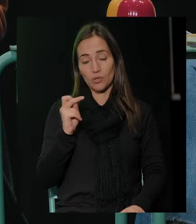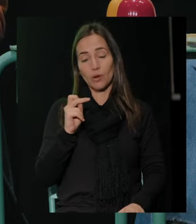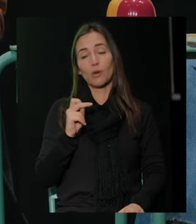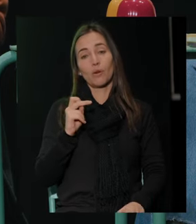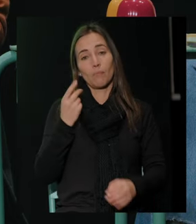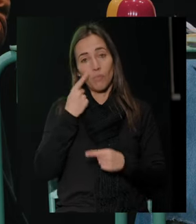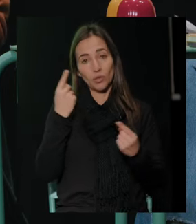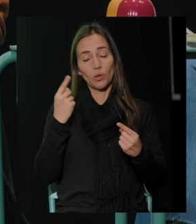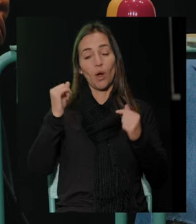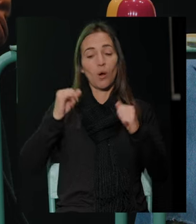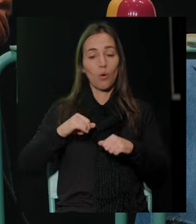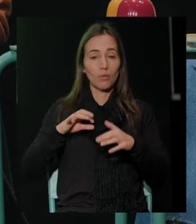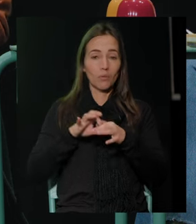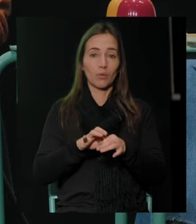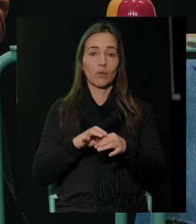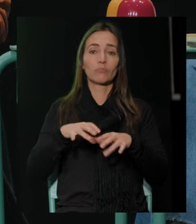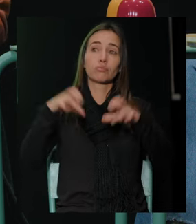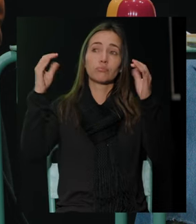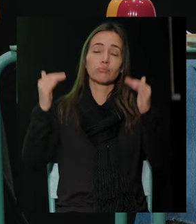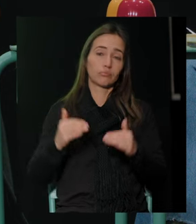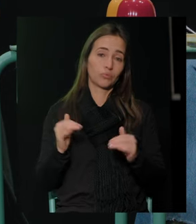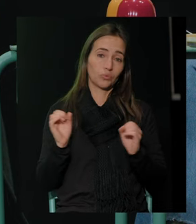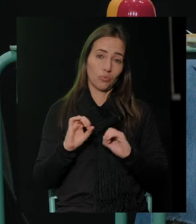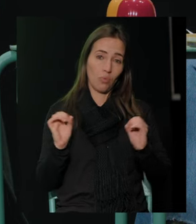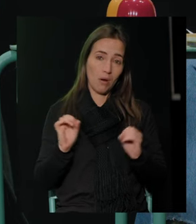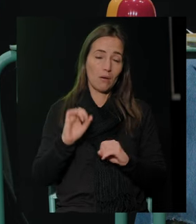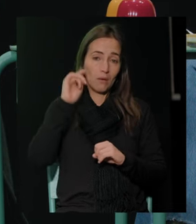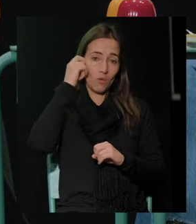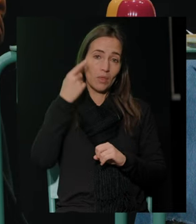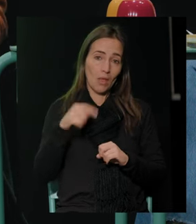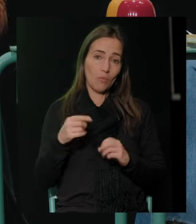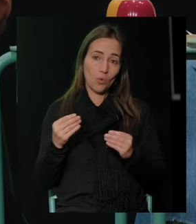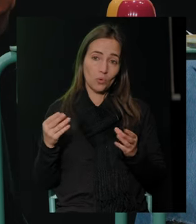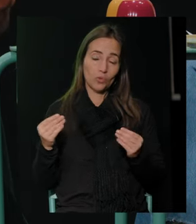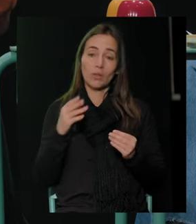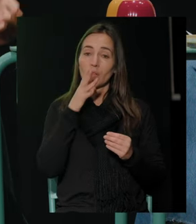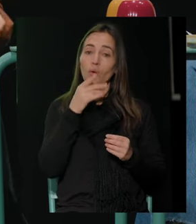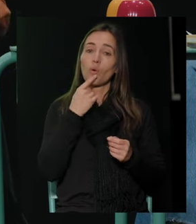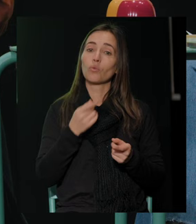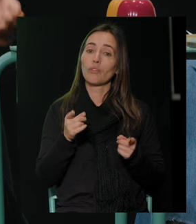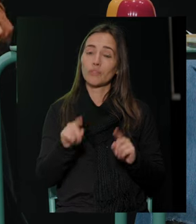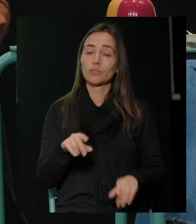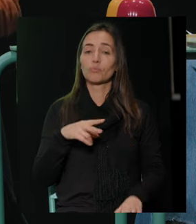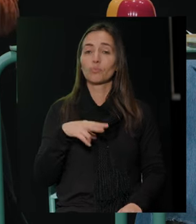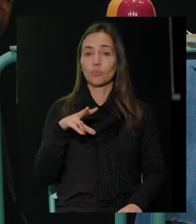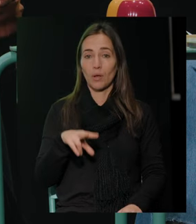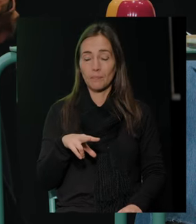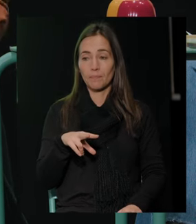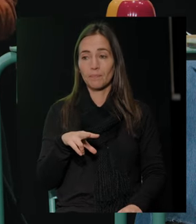acordos vinculativos não há qualquer redução nas emissões de CO2, com todos os impactos que isso tem. E repito, Portugal